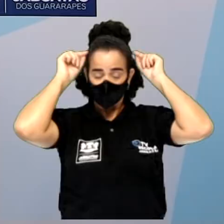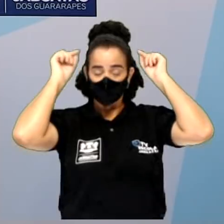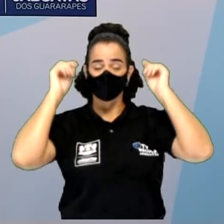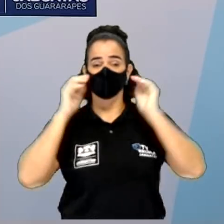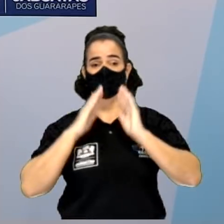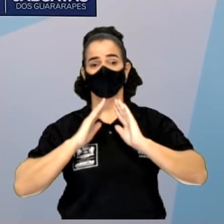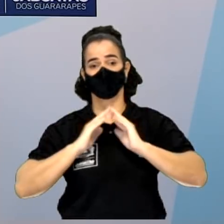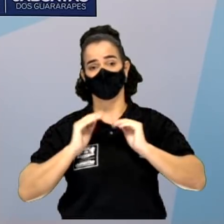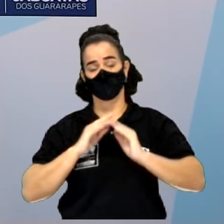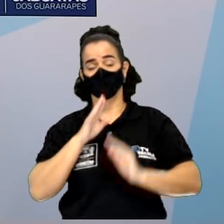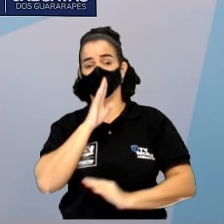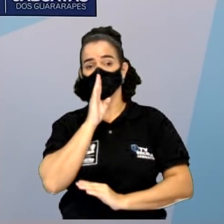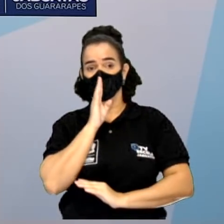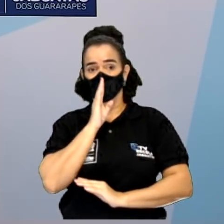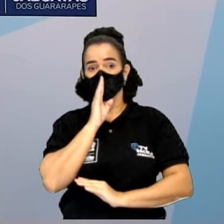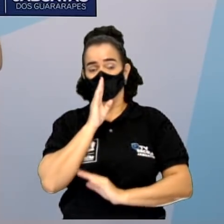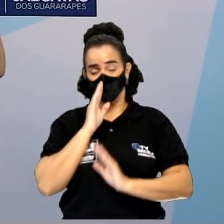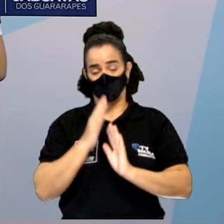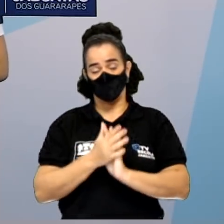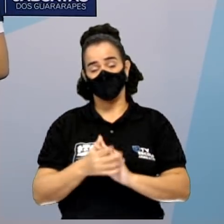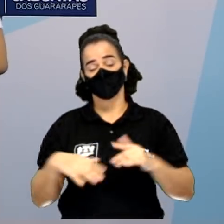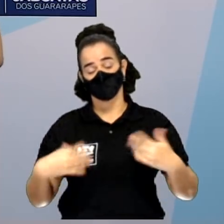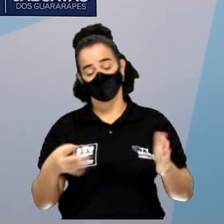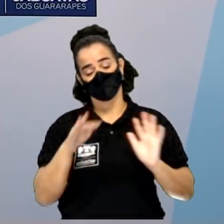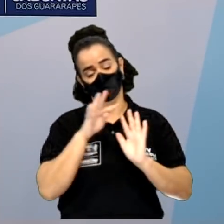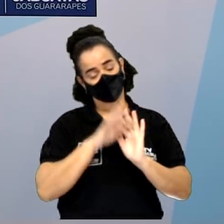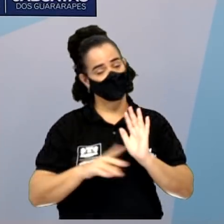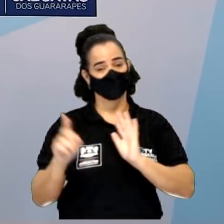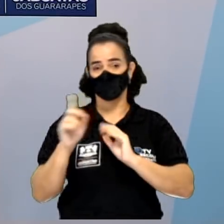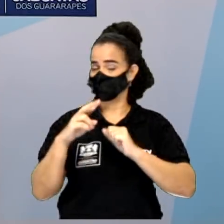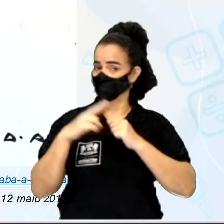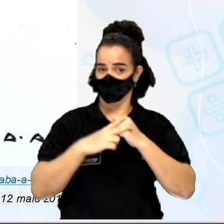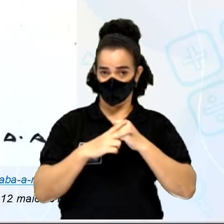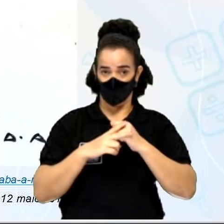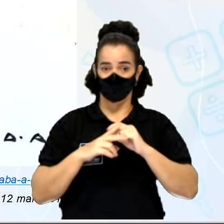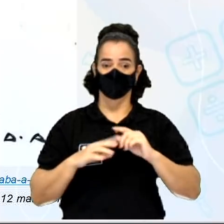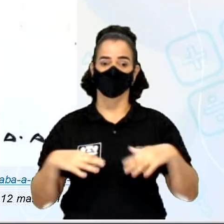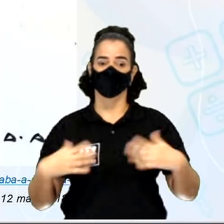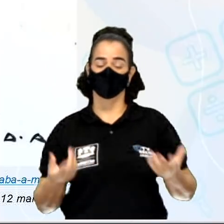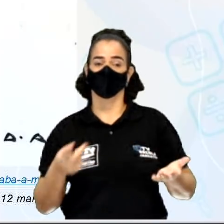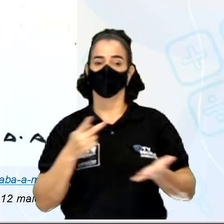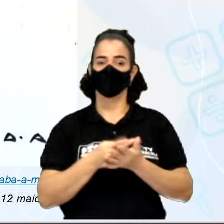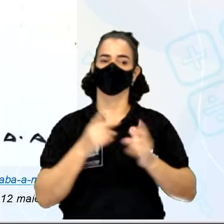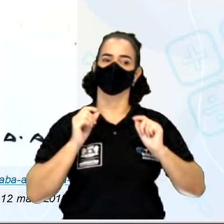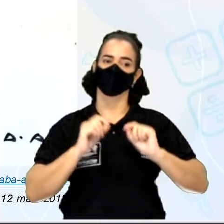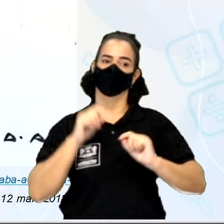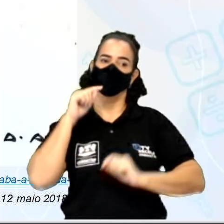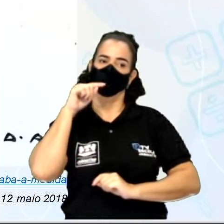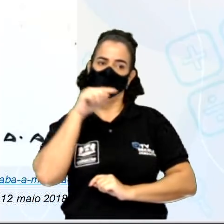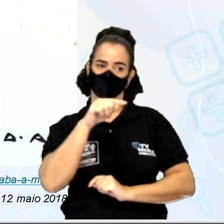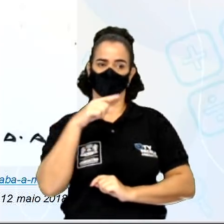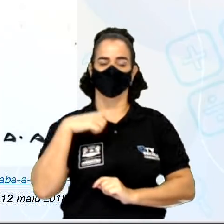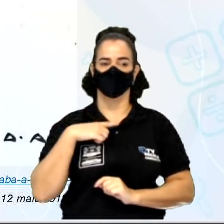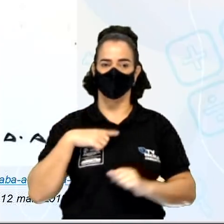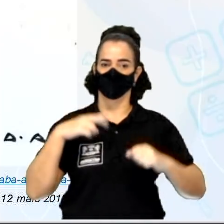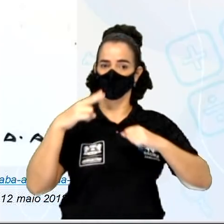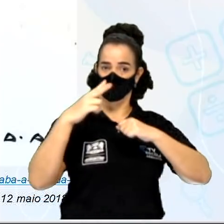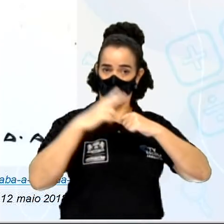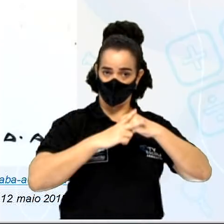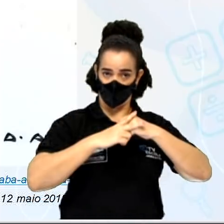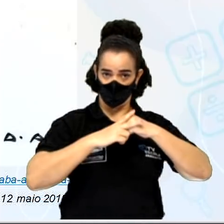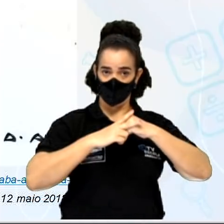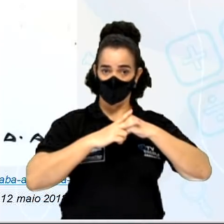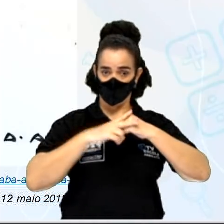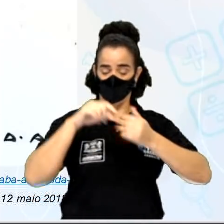verbais. O que ocorre é que aqui a gente tem um texto multimodal, ou seja, eu tenho a presença do verbal no que